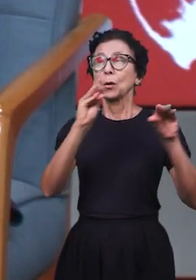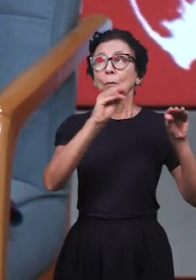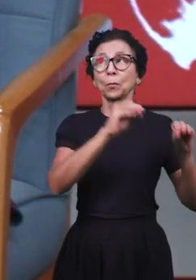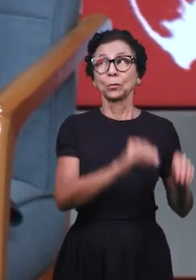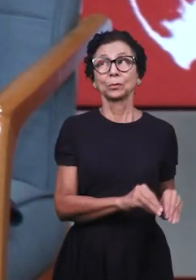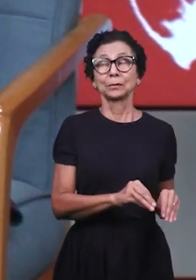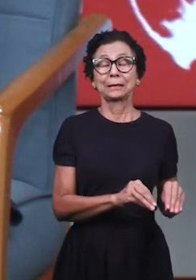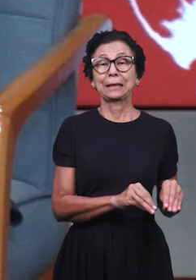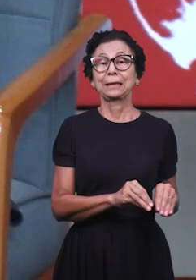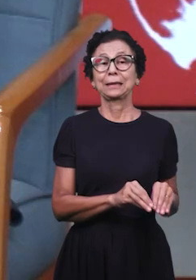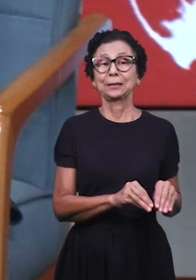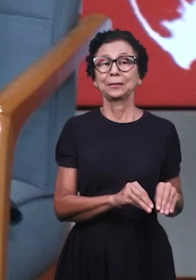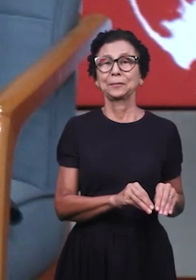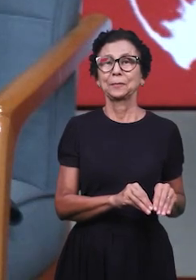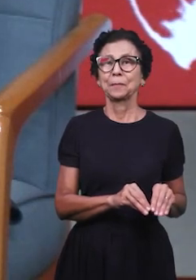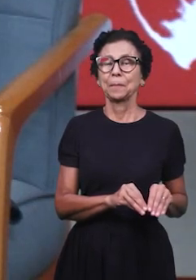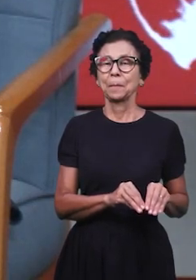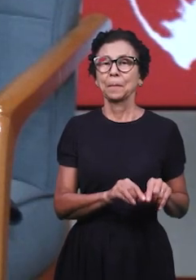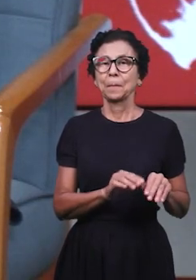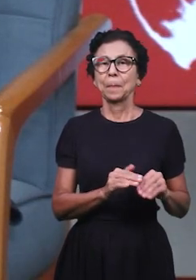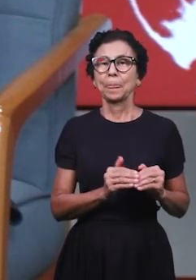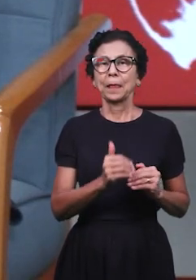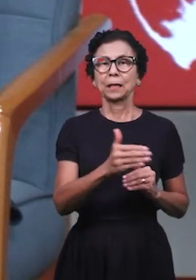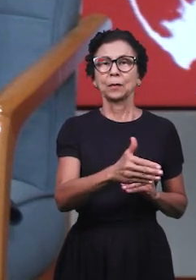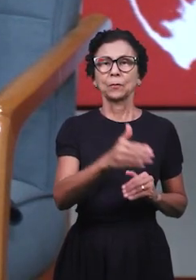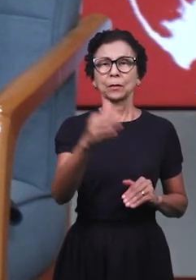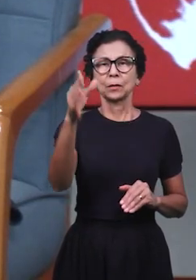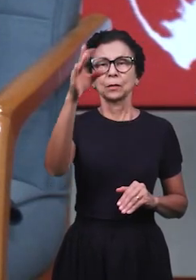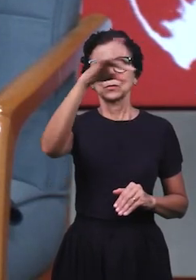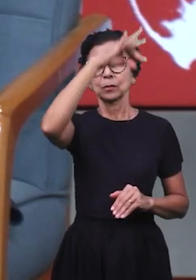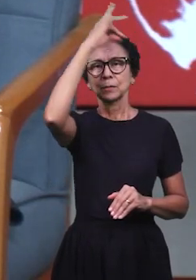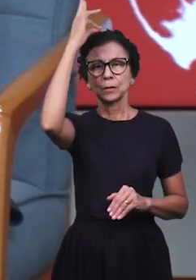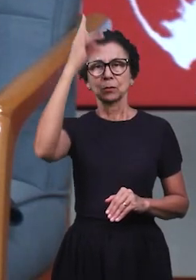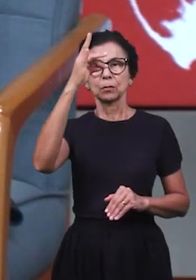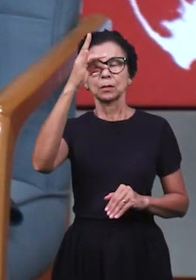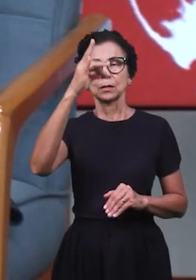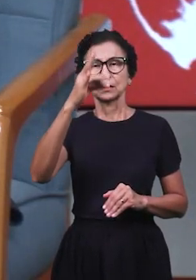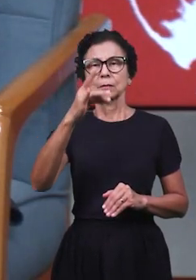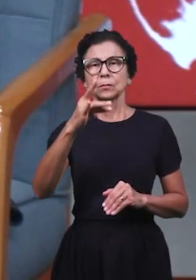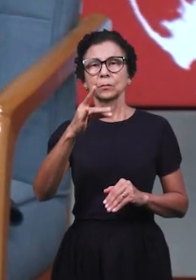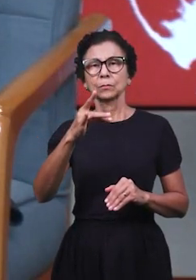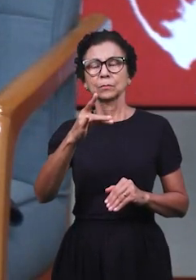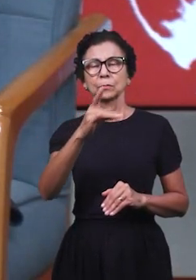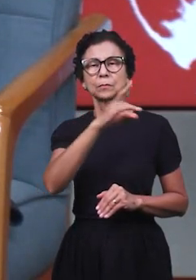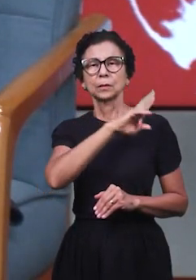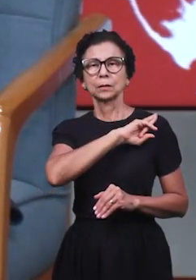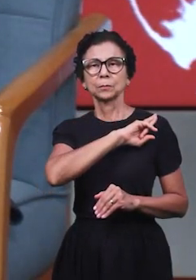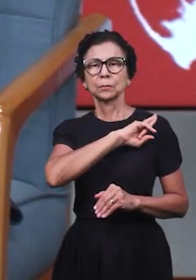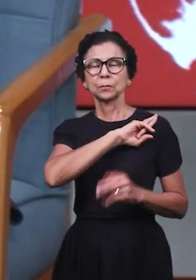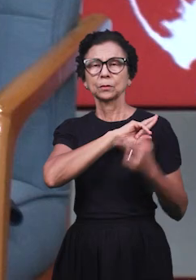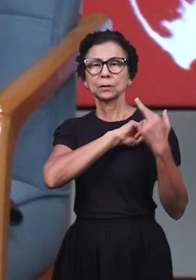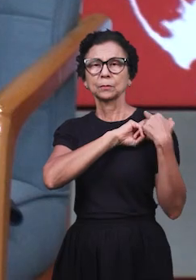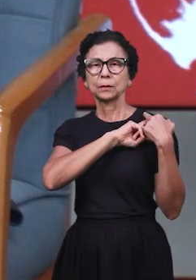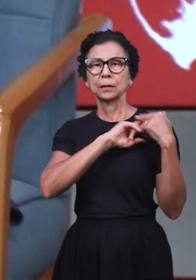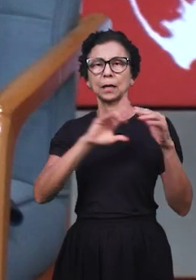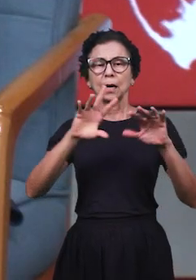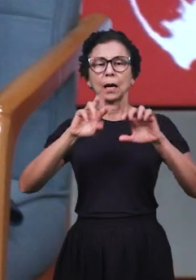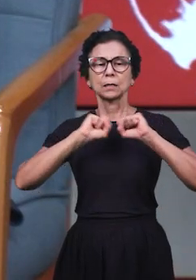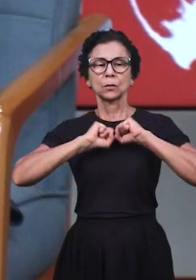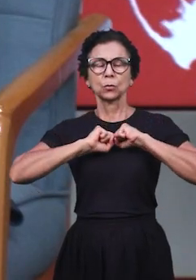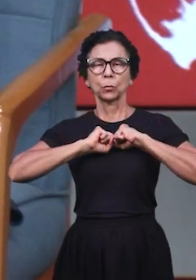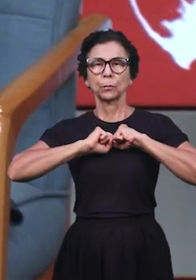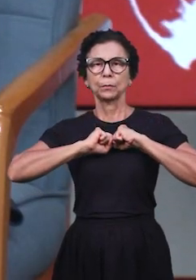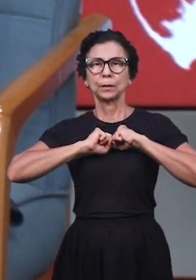ele assume uma responsabilidade para comigo. E nisso vem